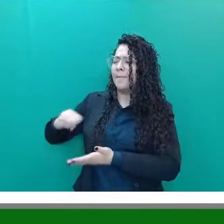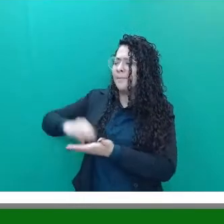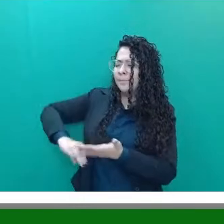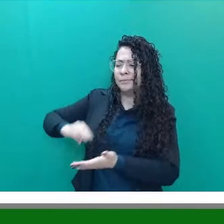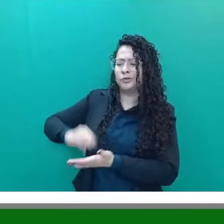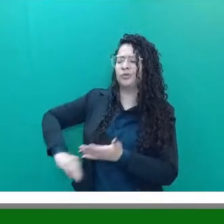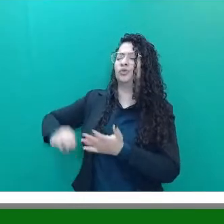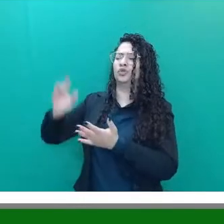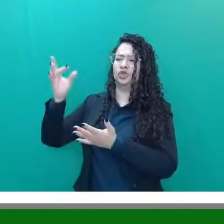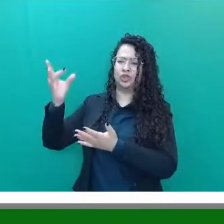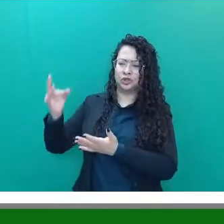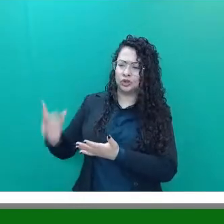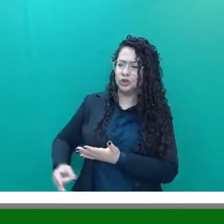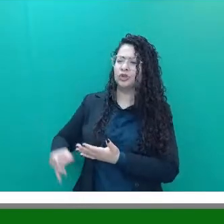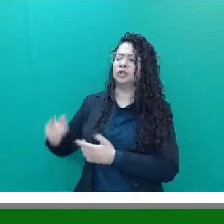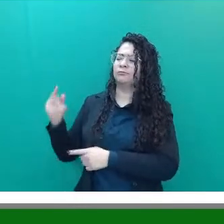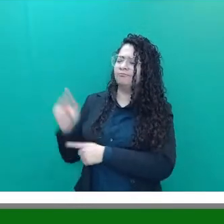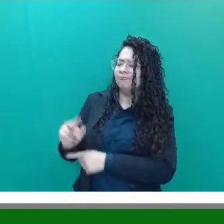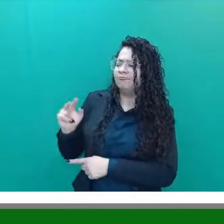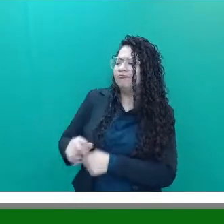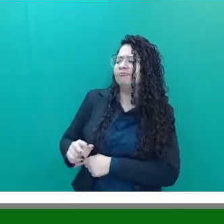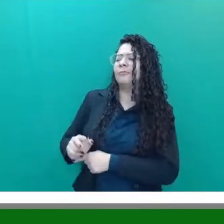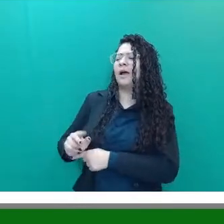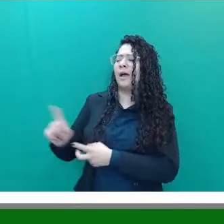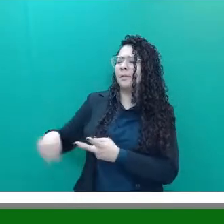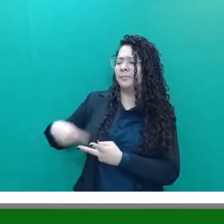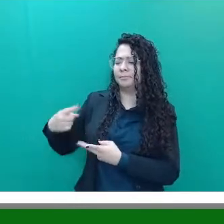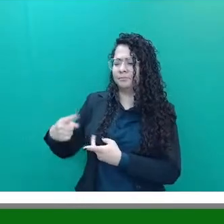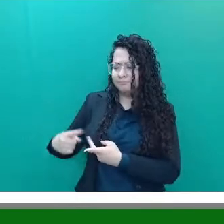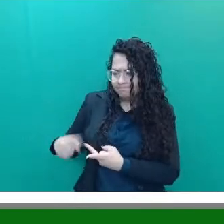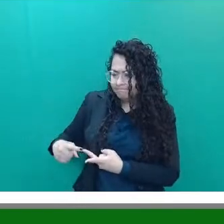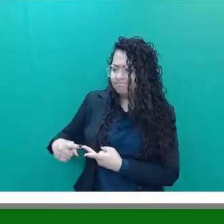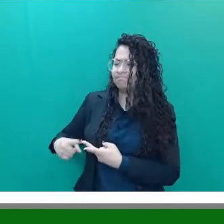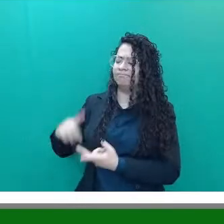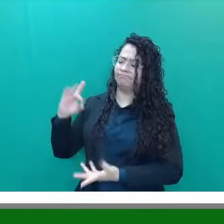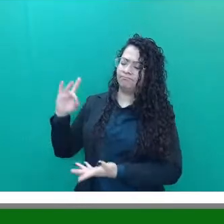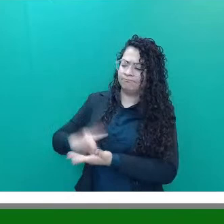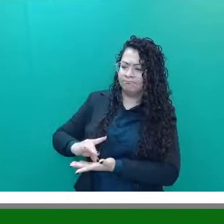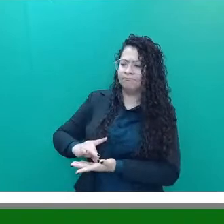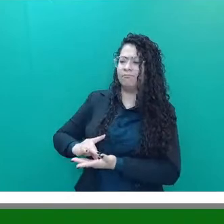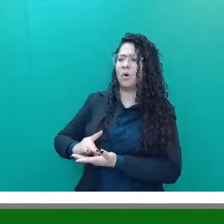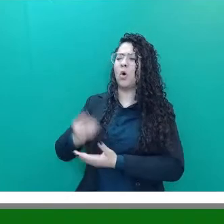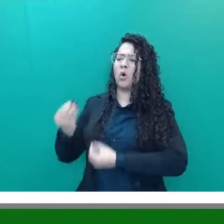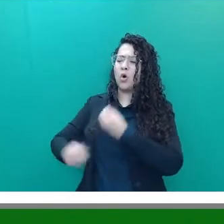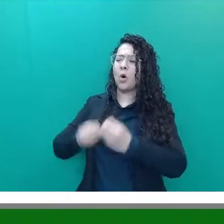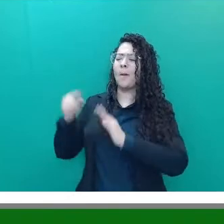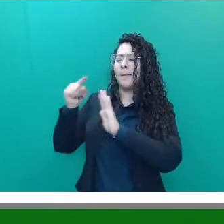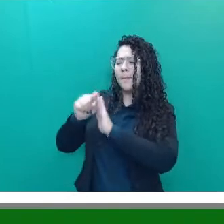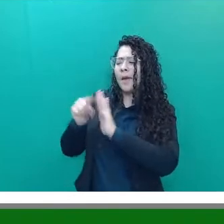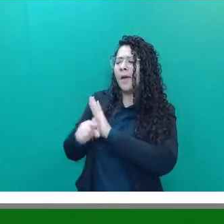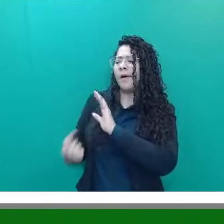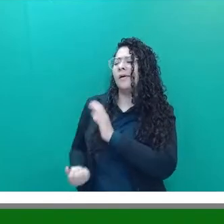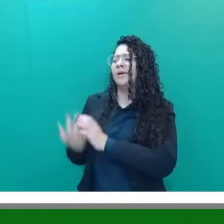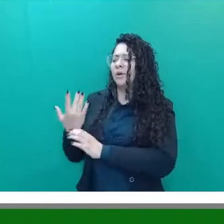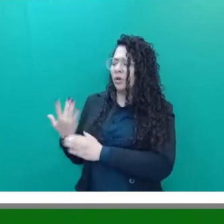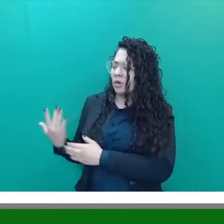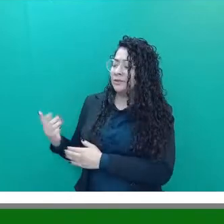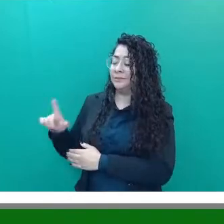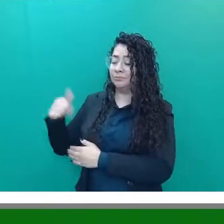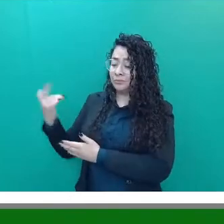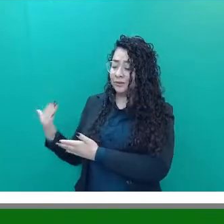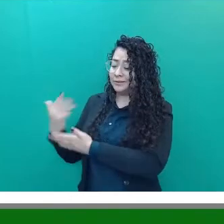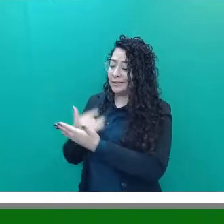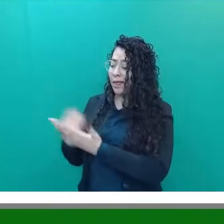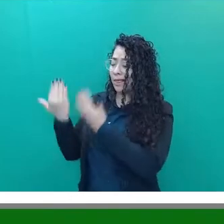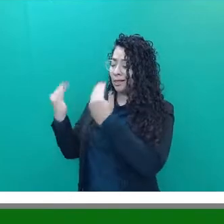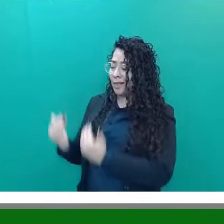dos testes com o formulário, com as questões, com o questionário que você desenvolveu, depois do aprimoramento do questionário. Então, você vai mostrando